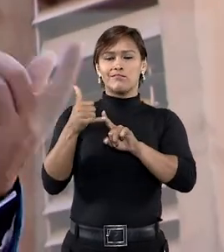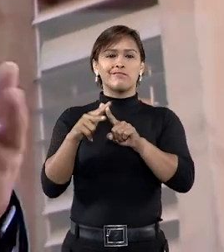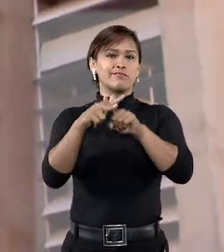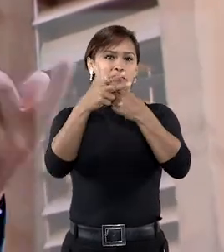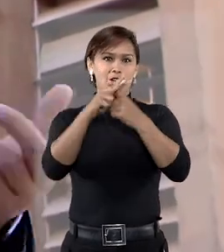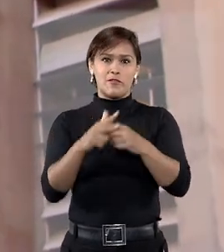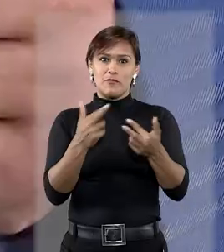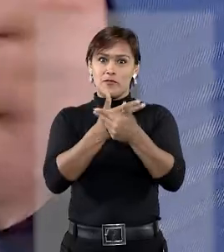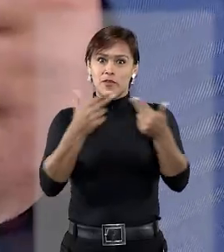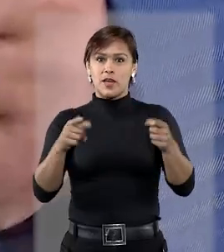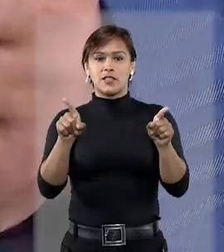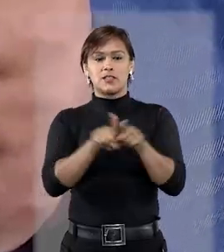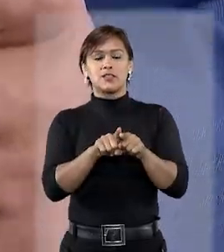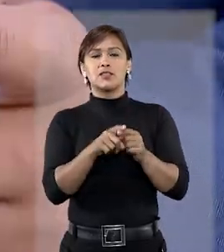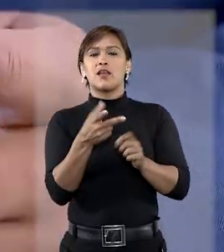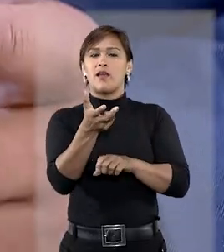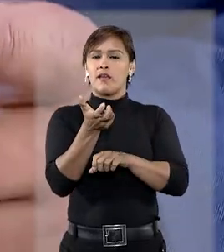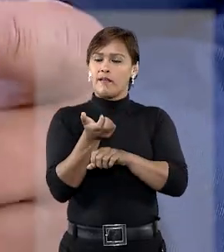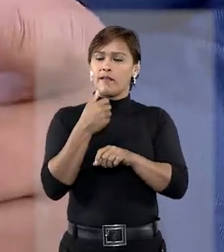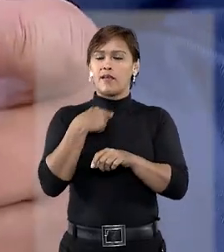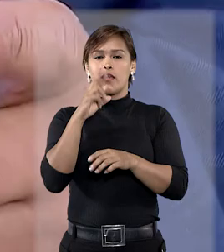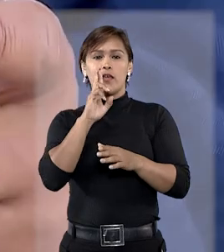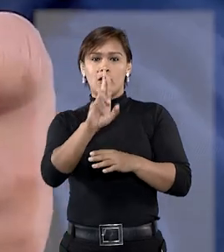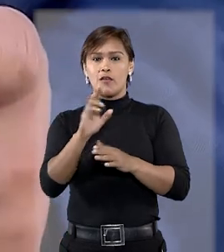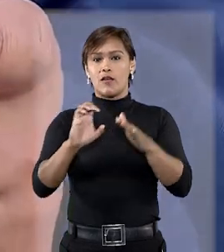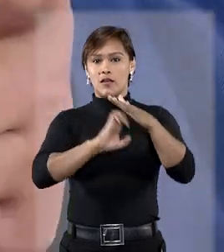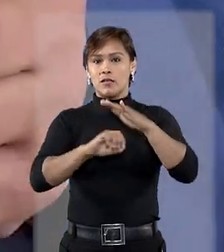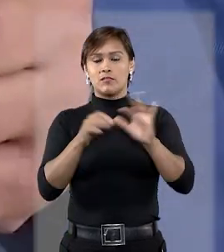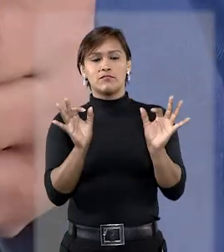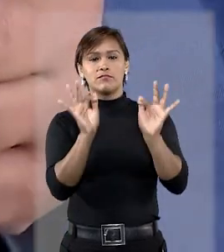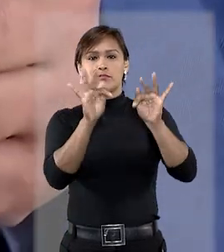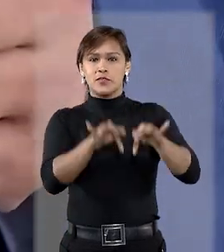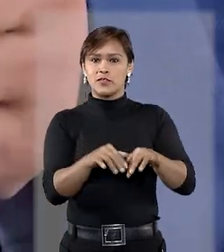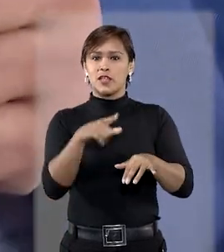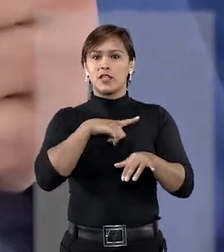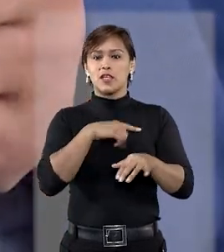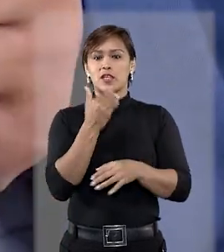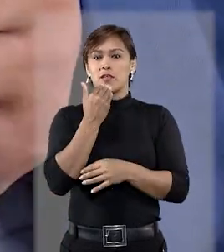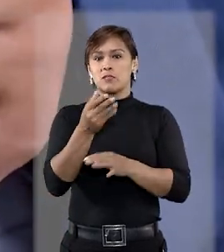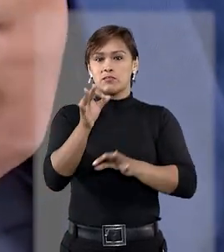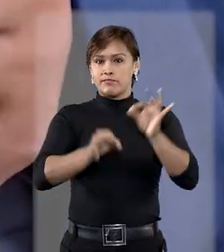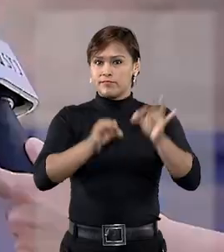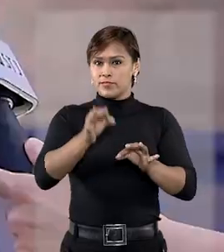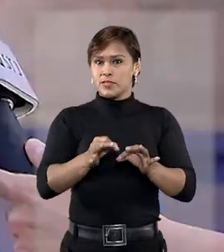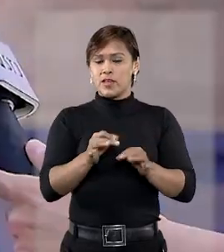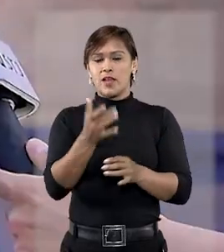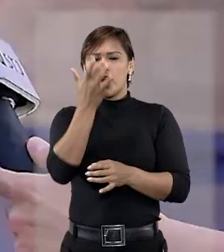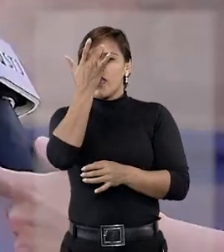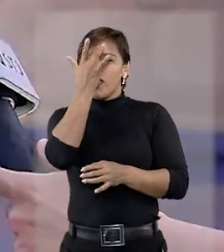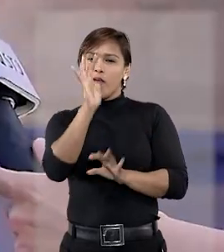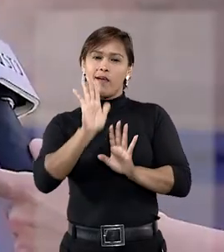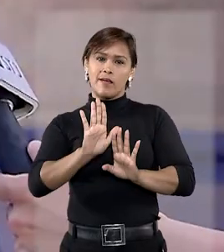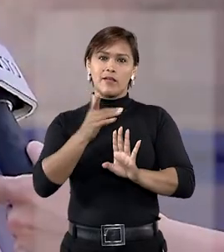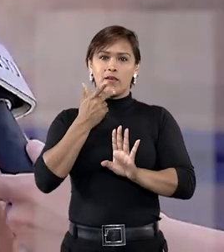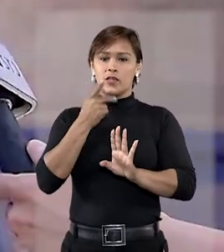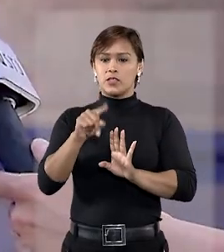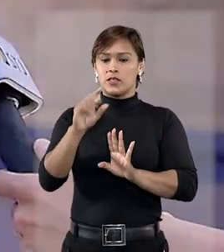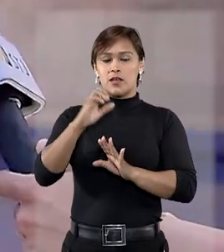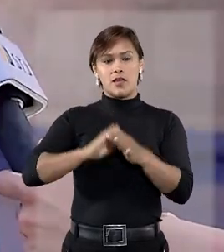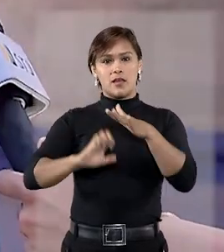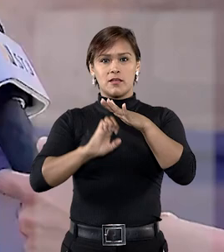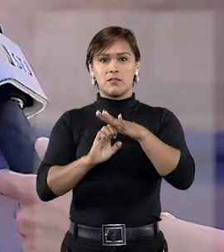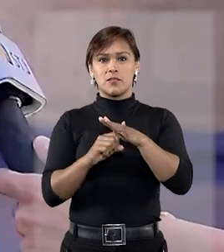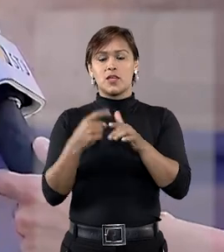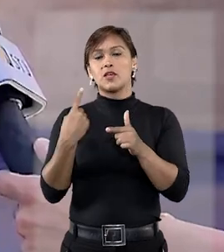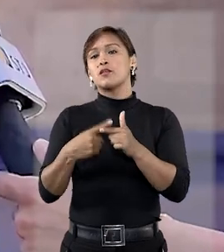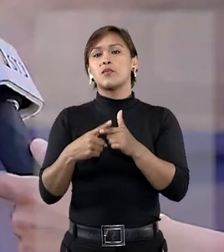apresentar problemas. Ele buscou resolver com a empresa, mas acabou tendo que recorrer à justiça. Eu achei que a empresa não